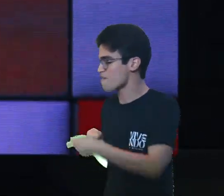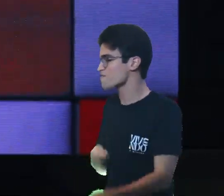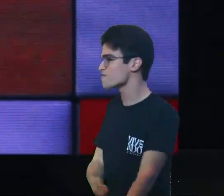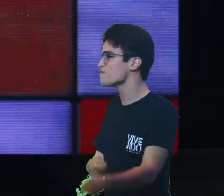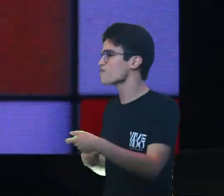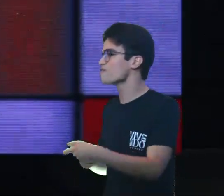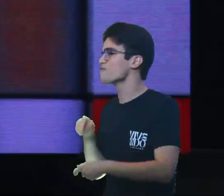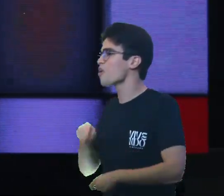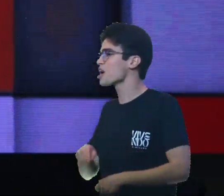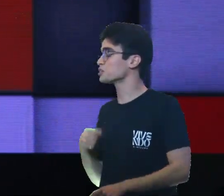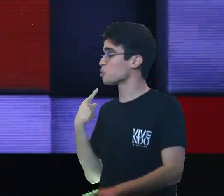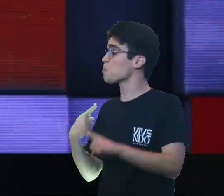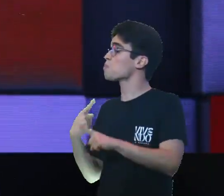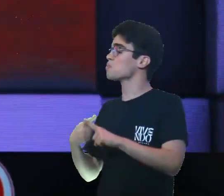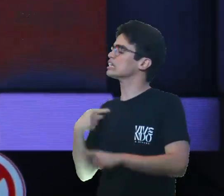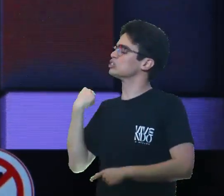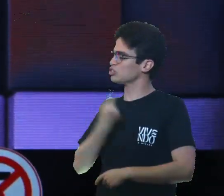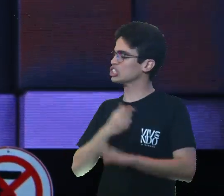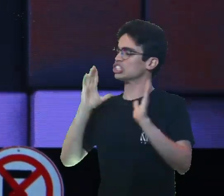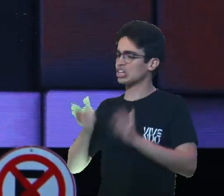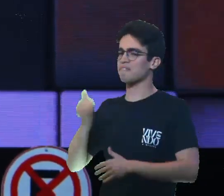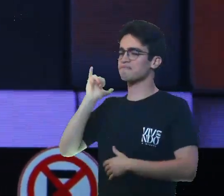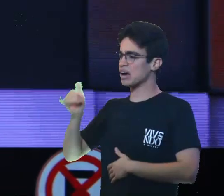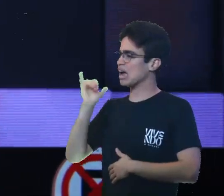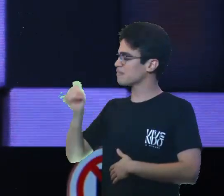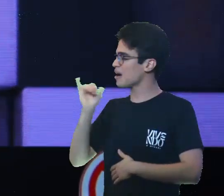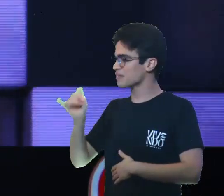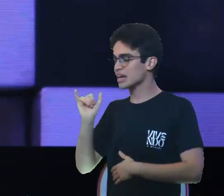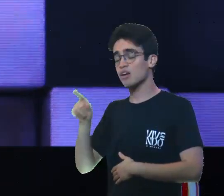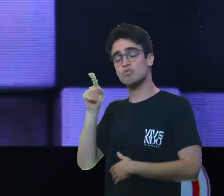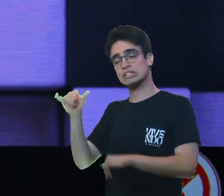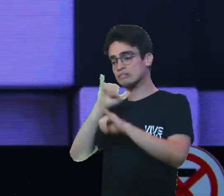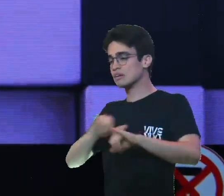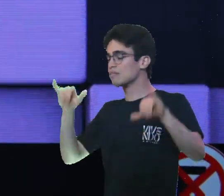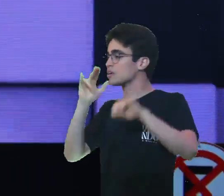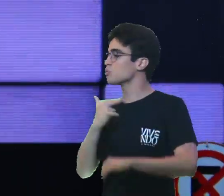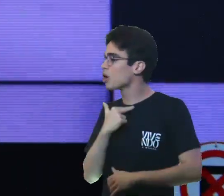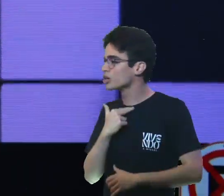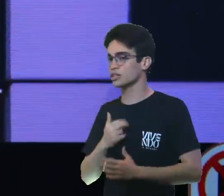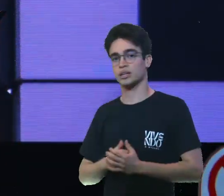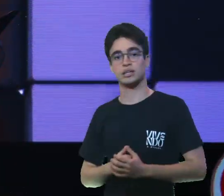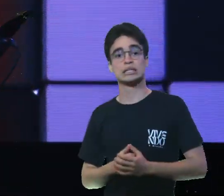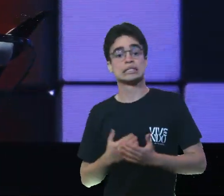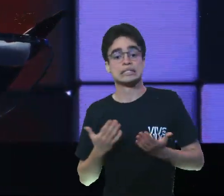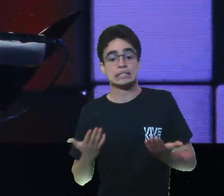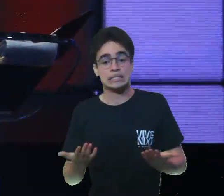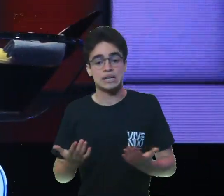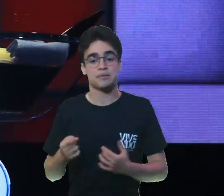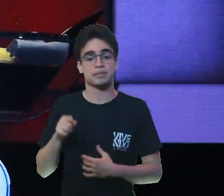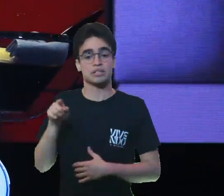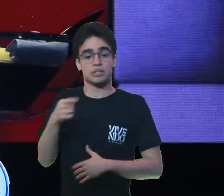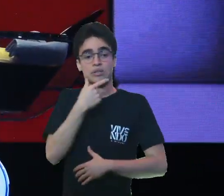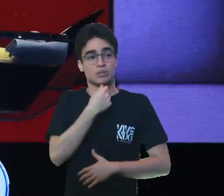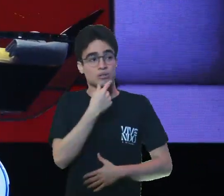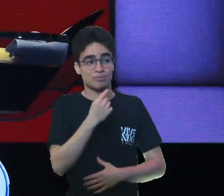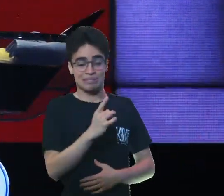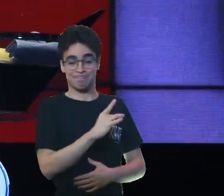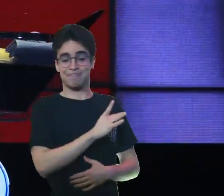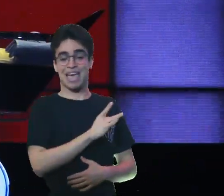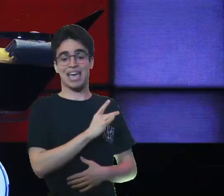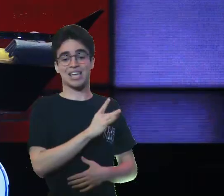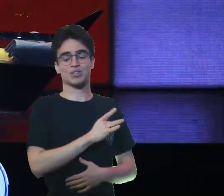Porque nós dizemos a você que não poderia falar. Obviamente, aquele homem está sentindo medo.